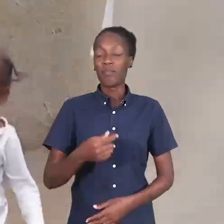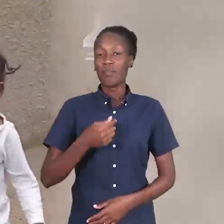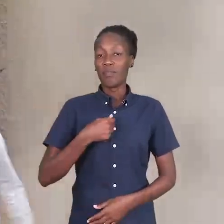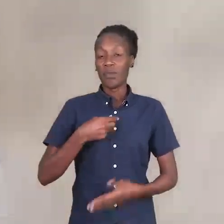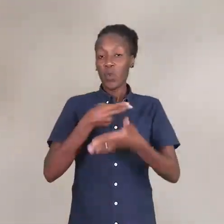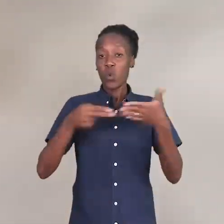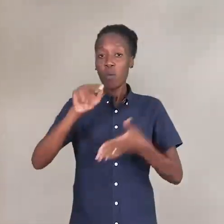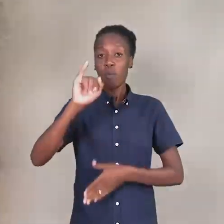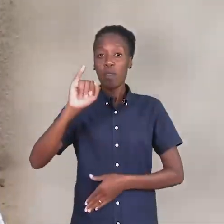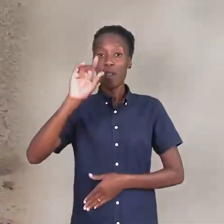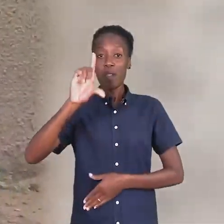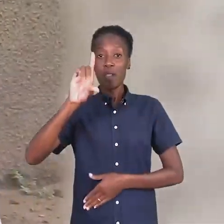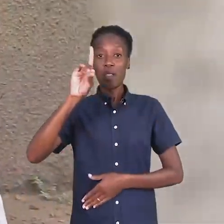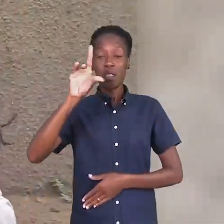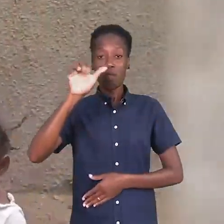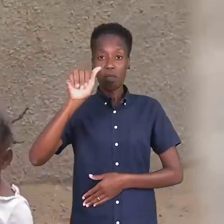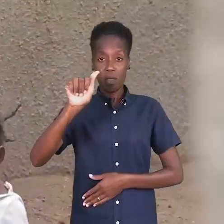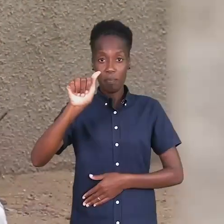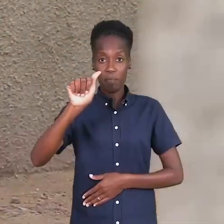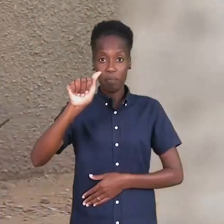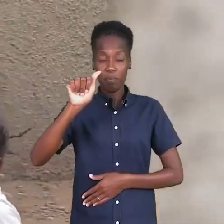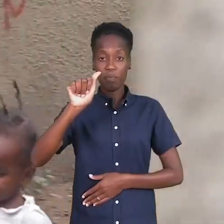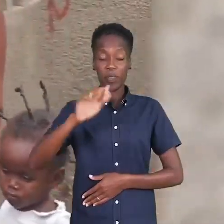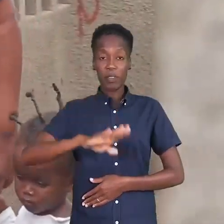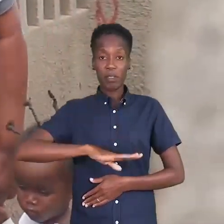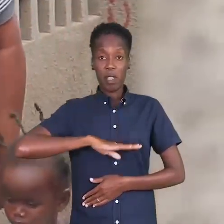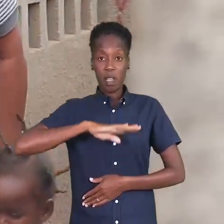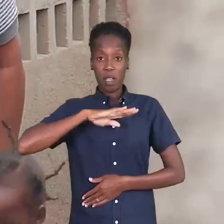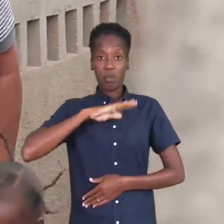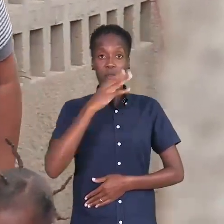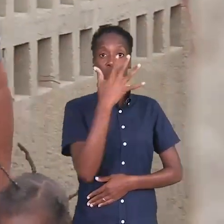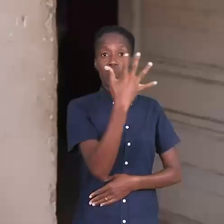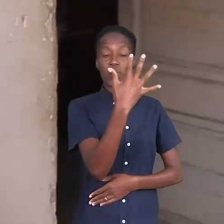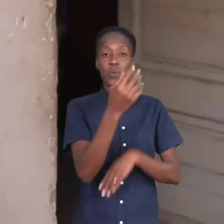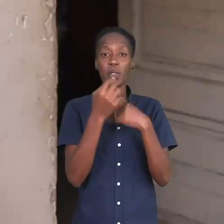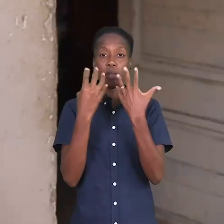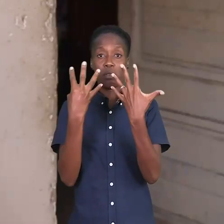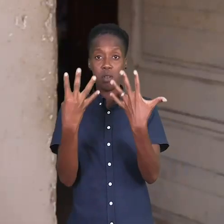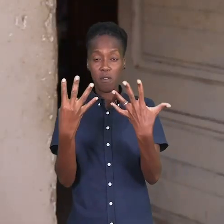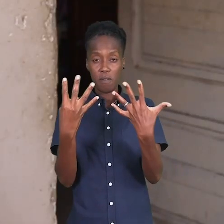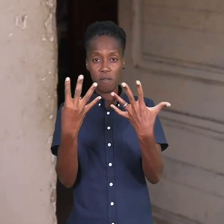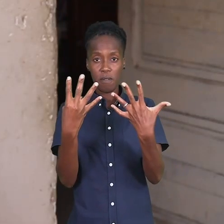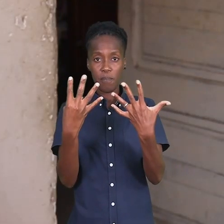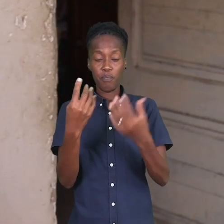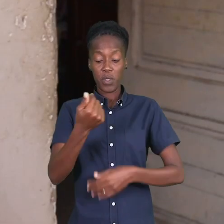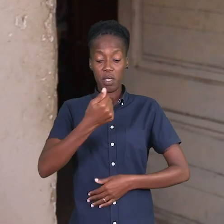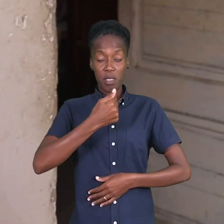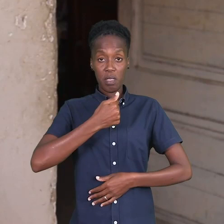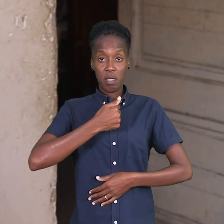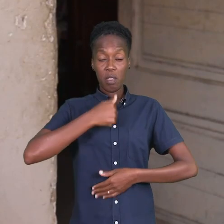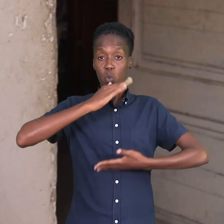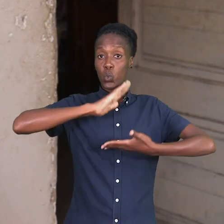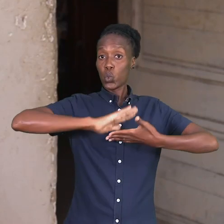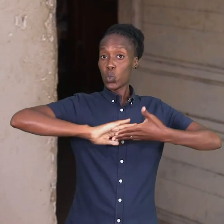Eu me chamo Hilda Tomás Ngolovane, tenho 59 anos de idade, sou